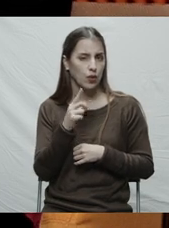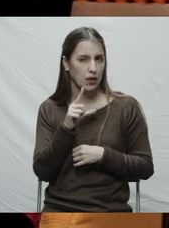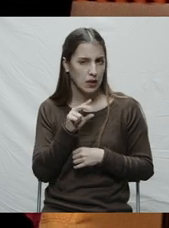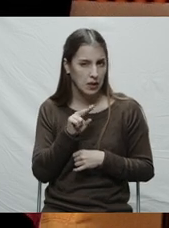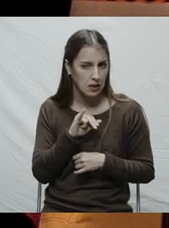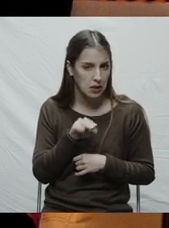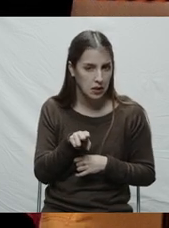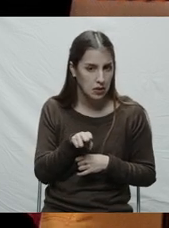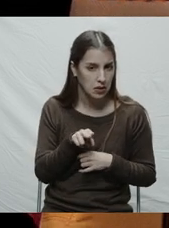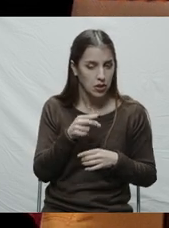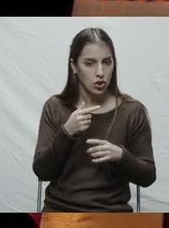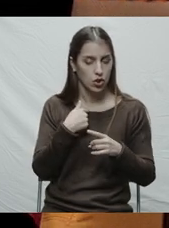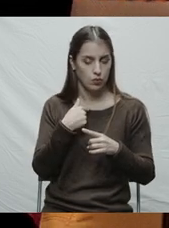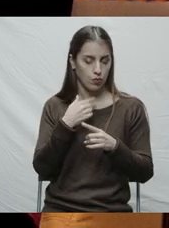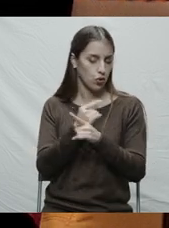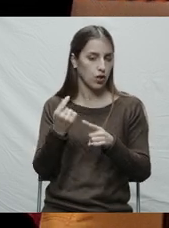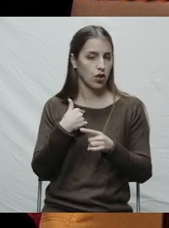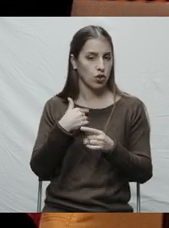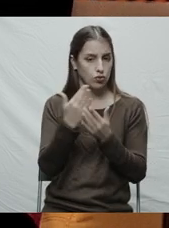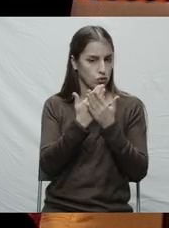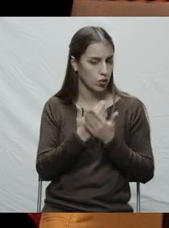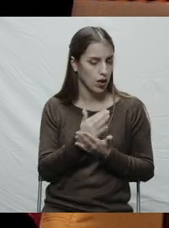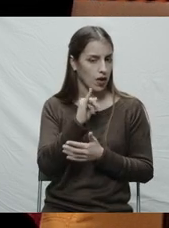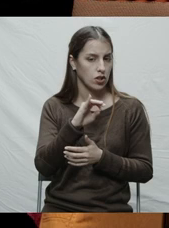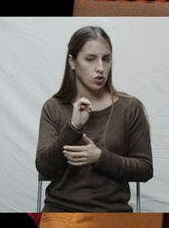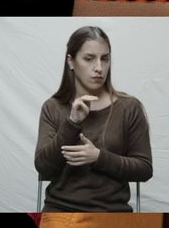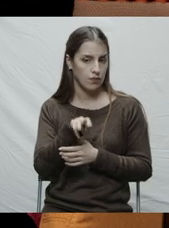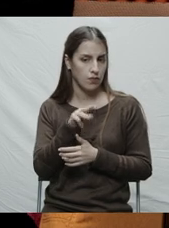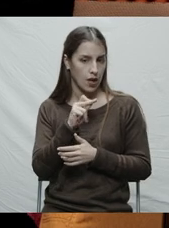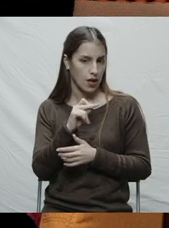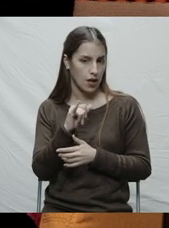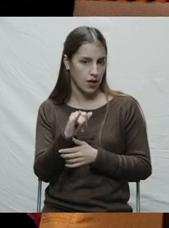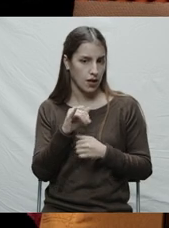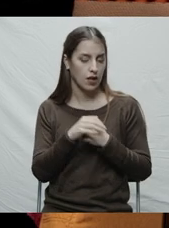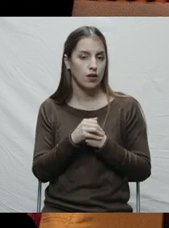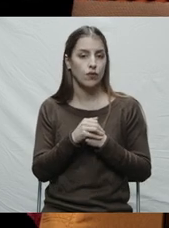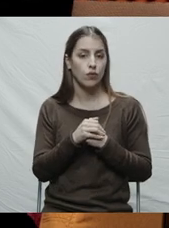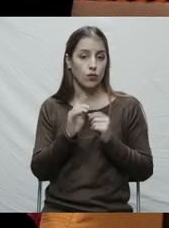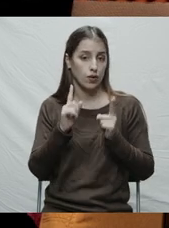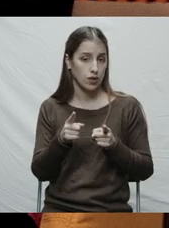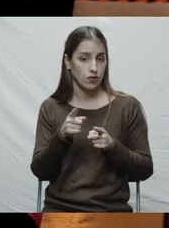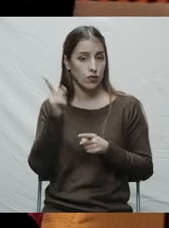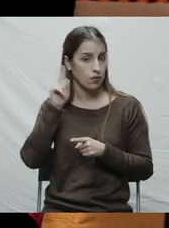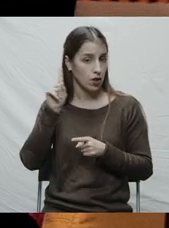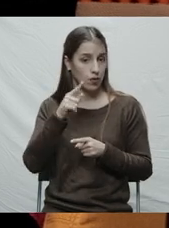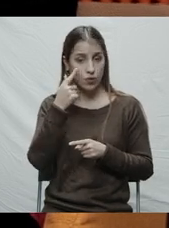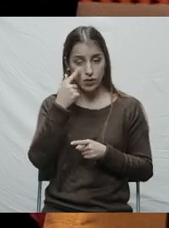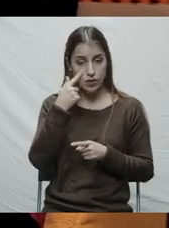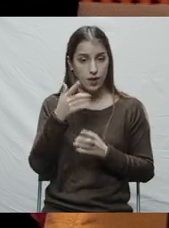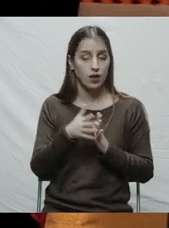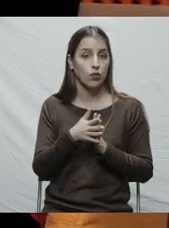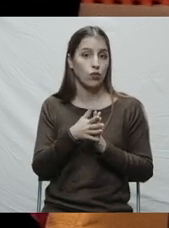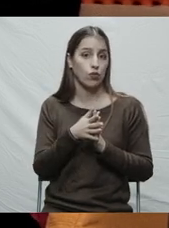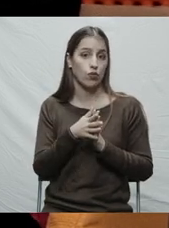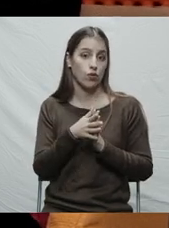sorte, quando eu estava a estudar na SMAI, principalmente, no Sindré, foi importante Sim. conhecer o Barba,